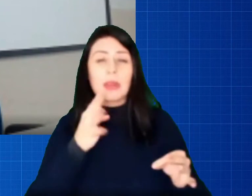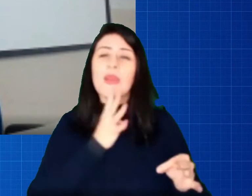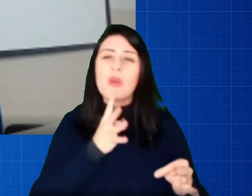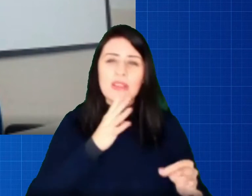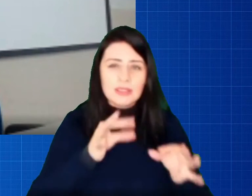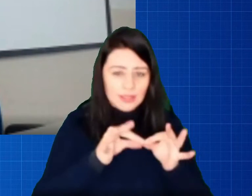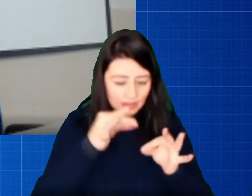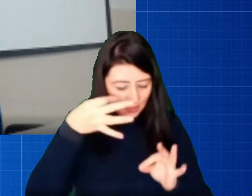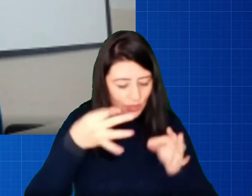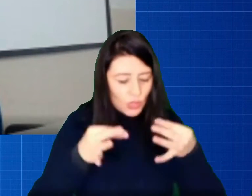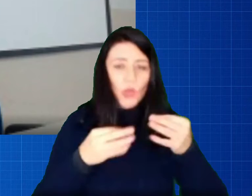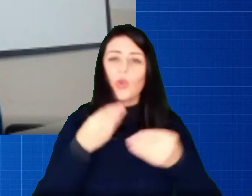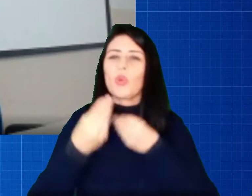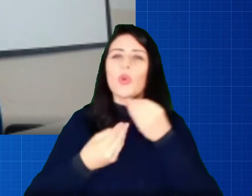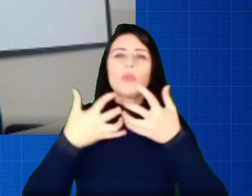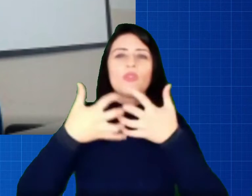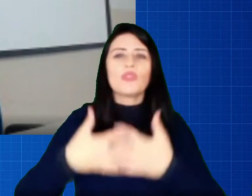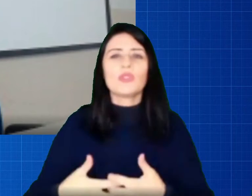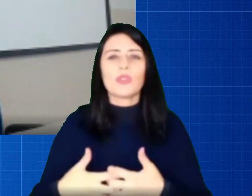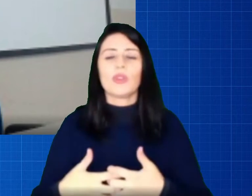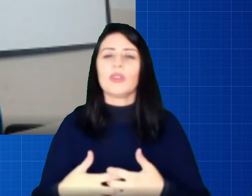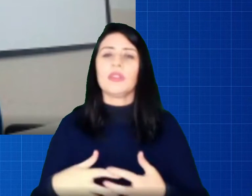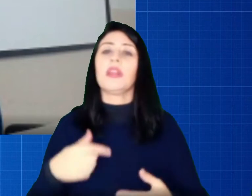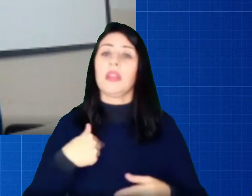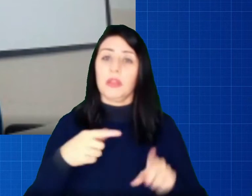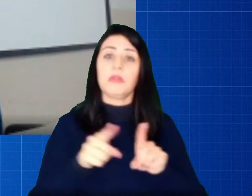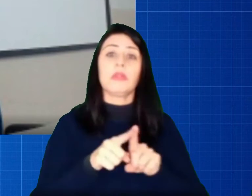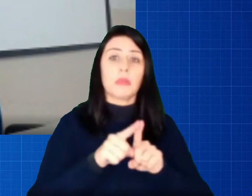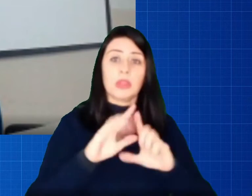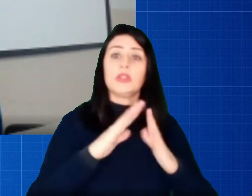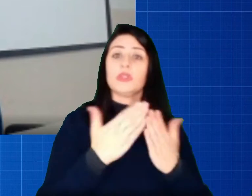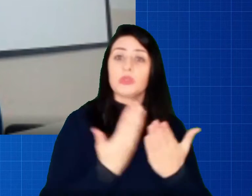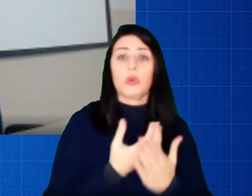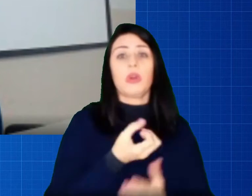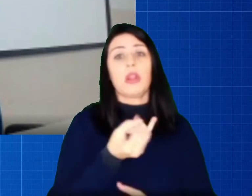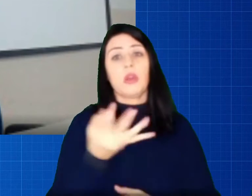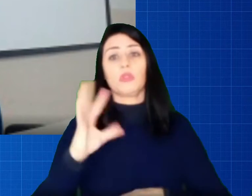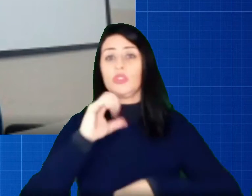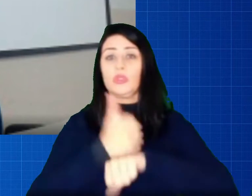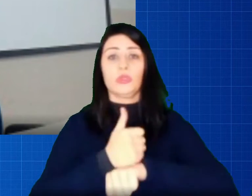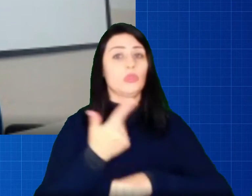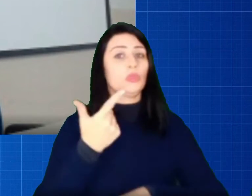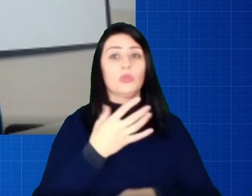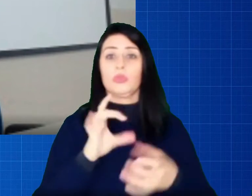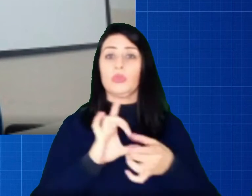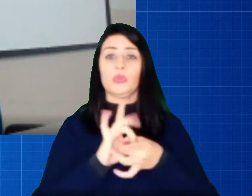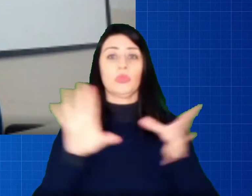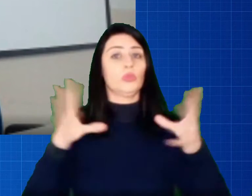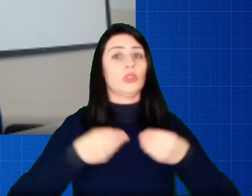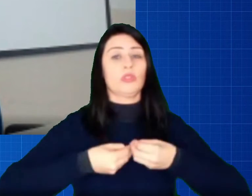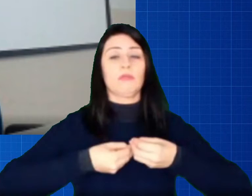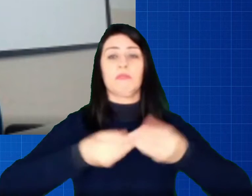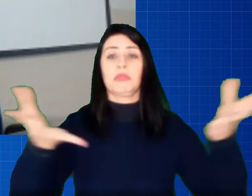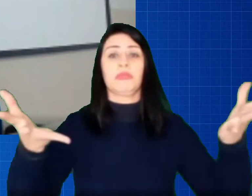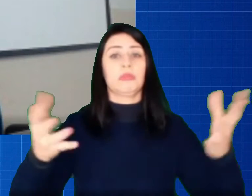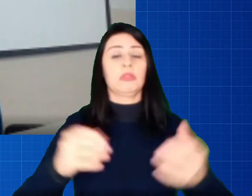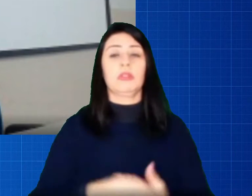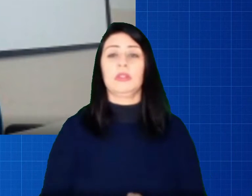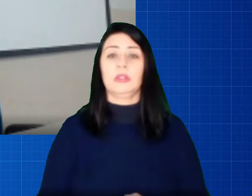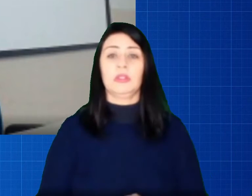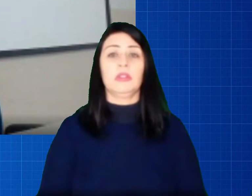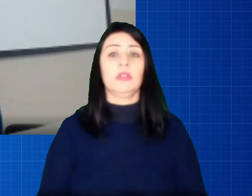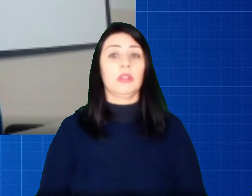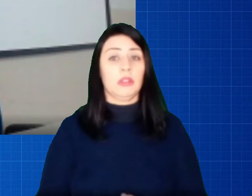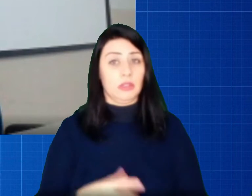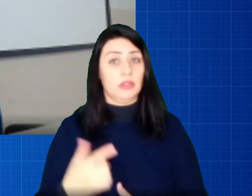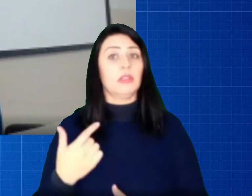para conhecer, que abra ele, conheça, tenha o primeiro contato, né? Eu cheguei para a escola também, que o diretor não deixou